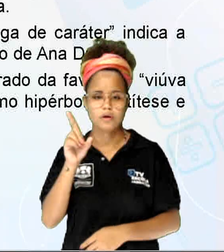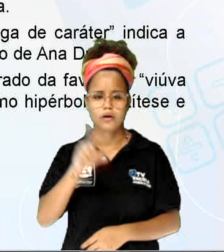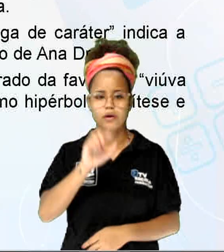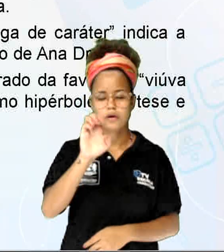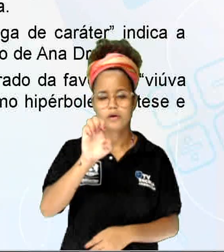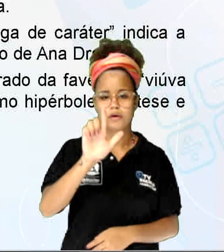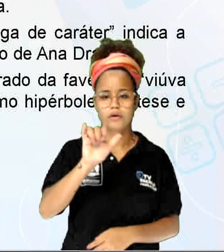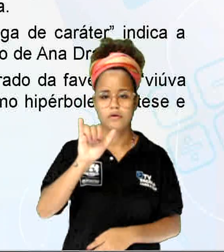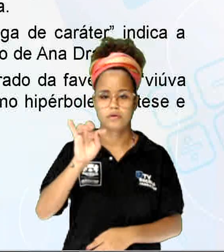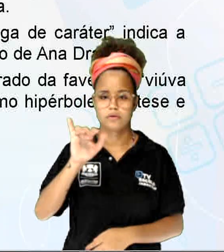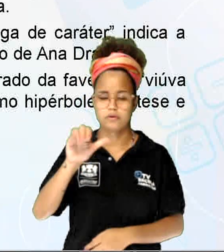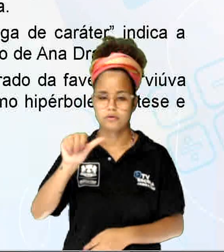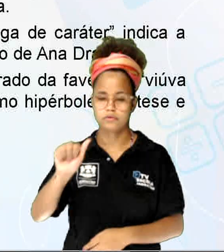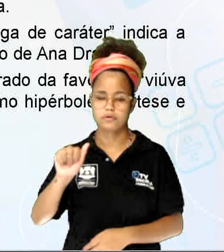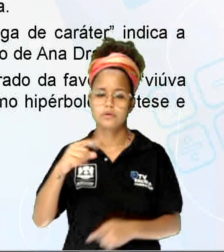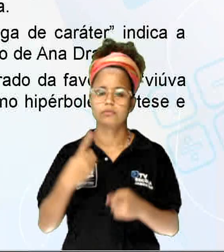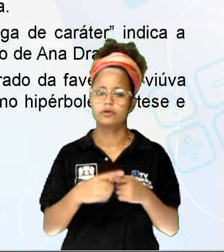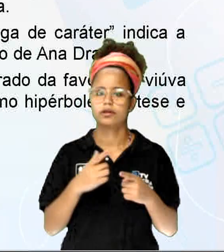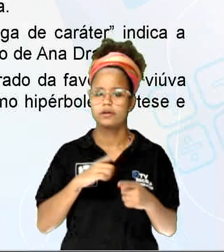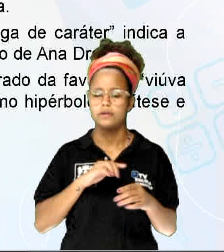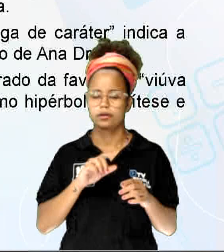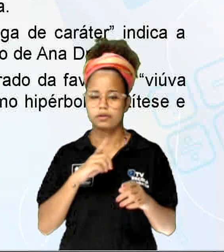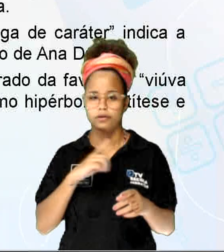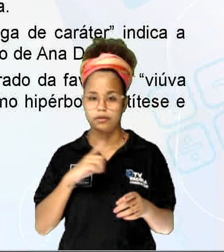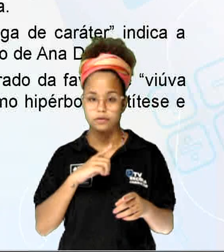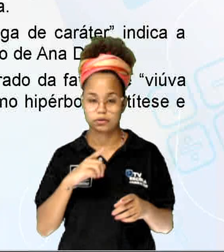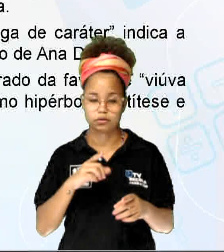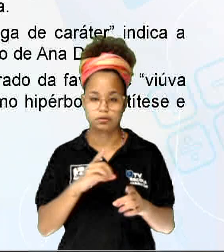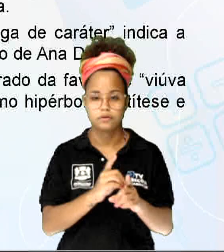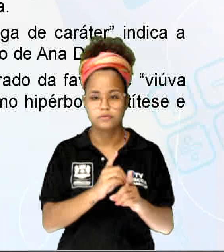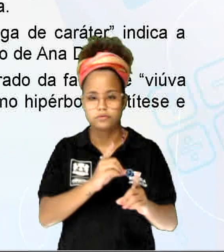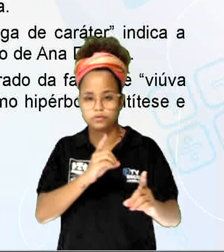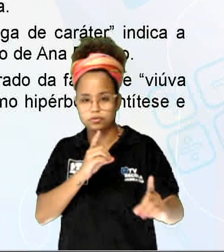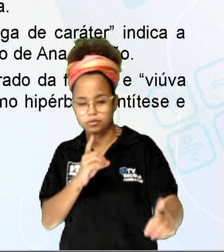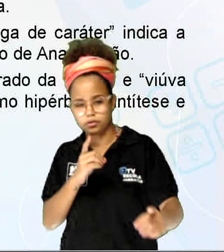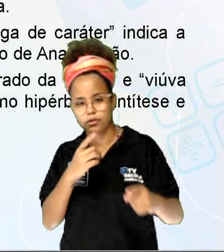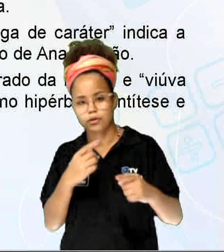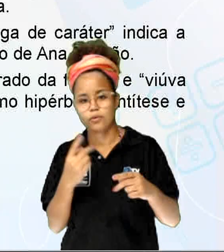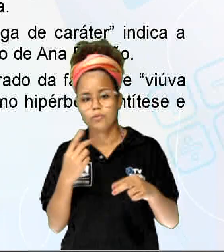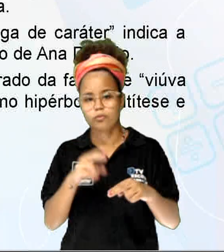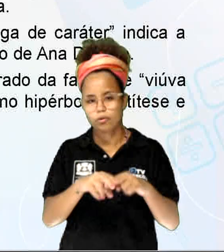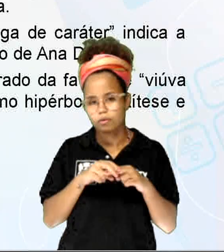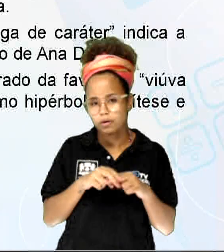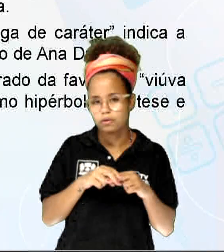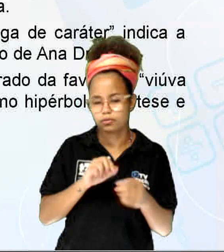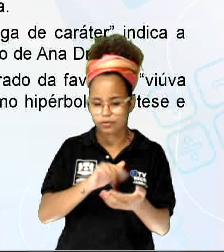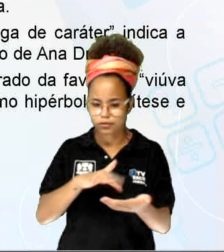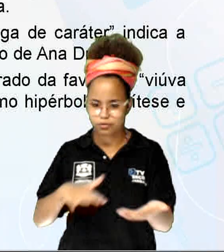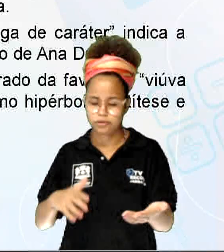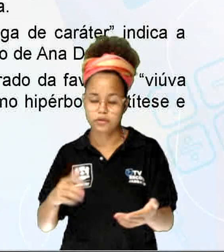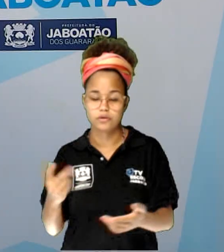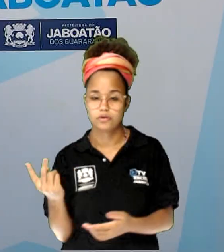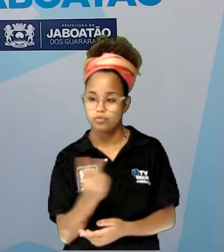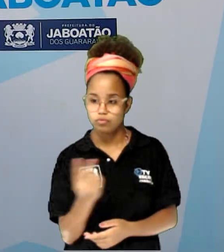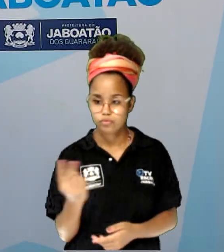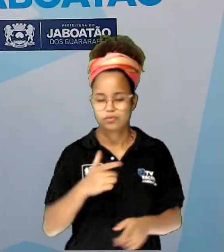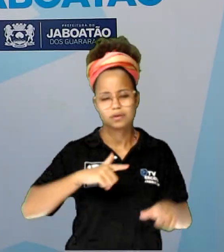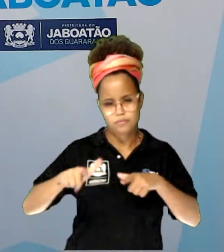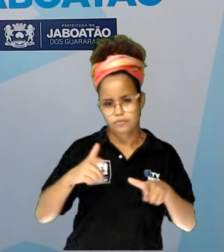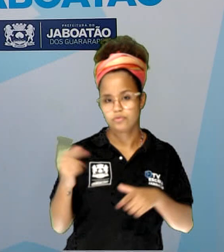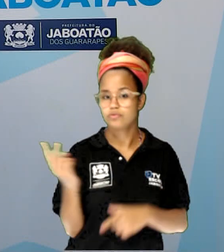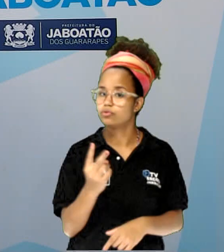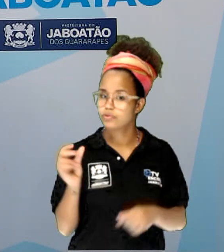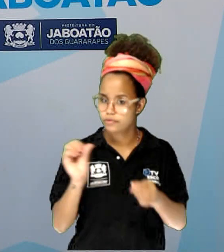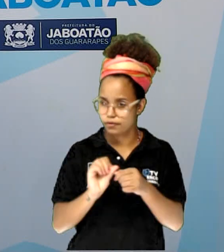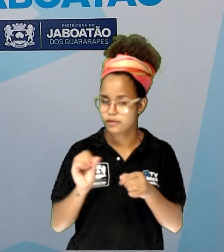na tentativa de manter uma distância quanto à atividade que ambos exercem na favela. Bom, antes de mais